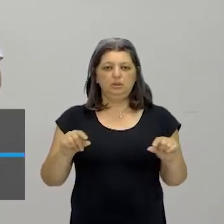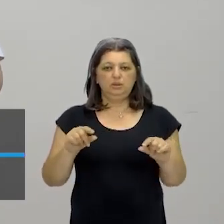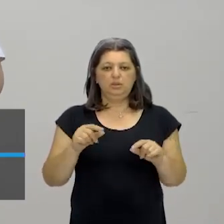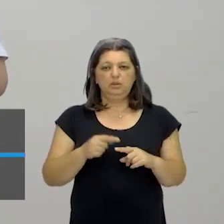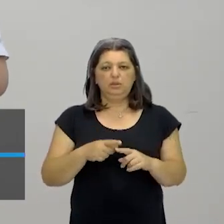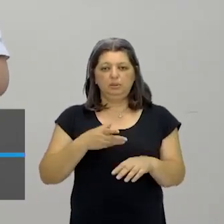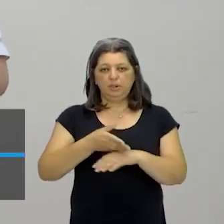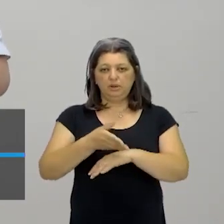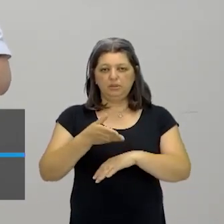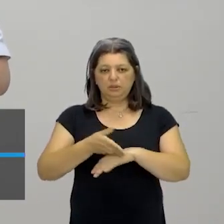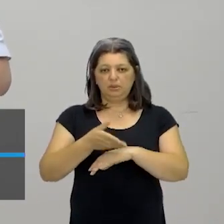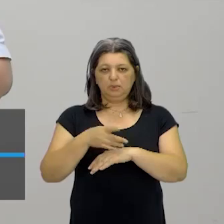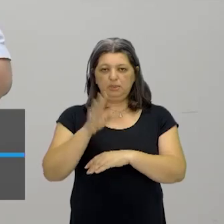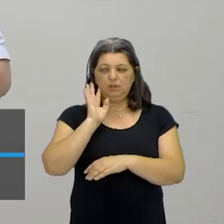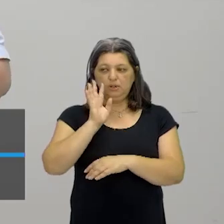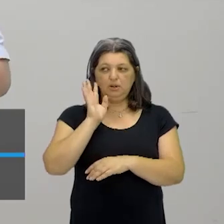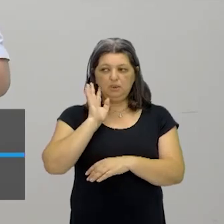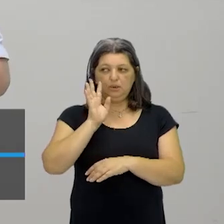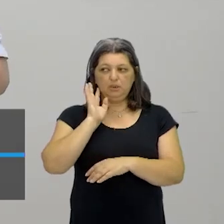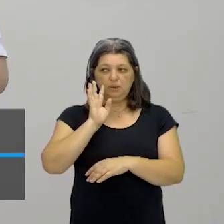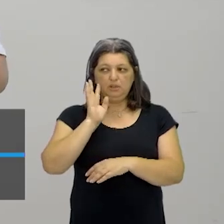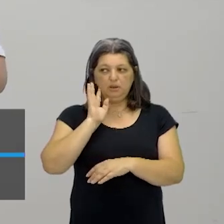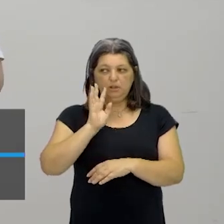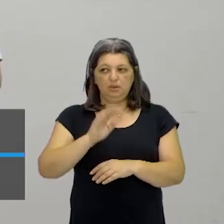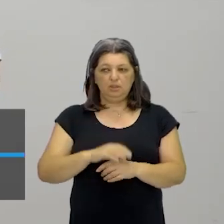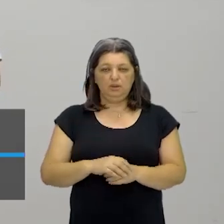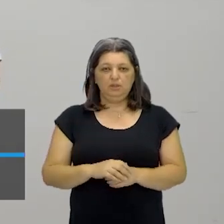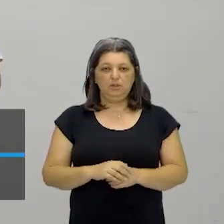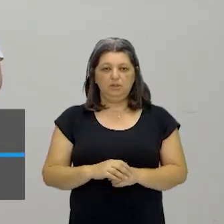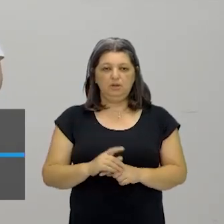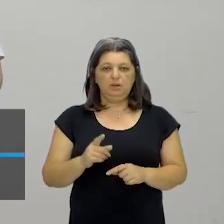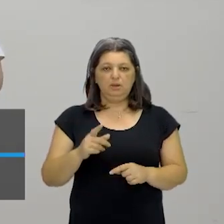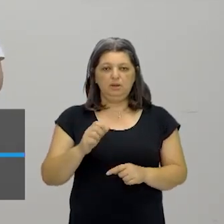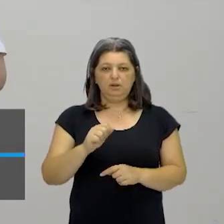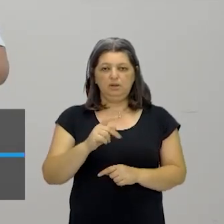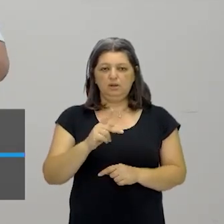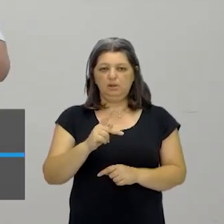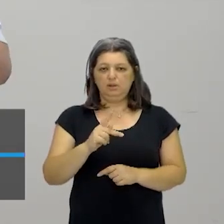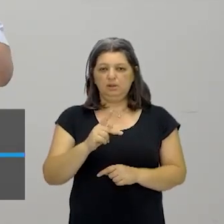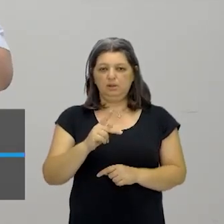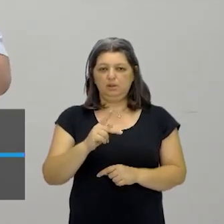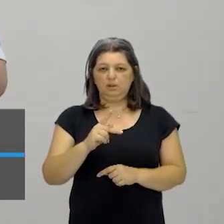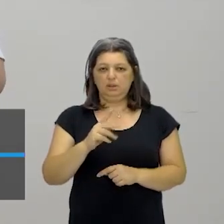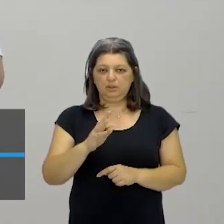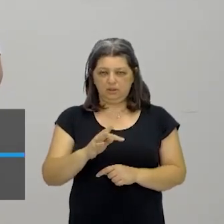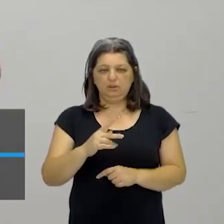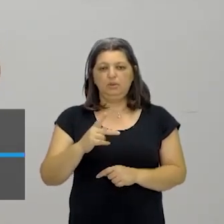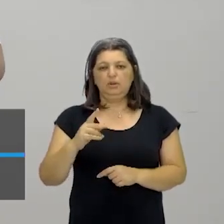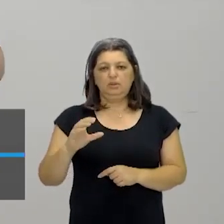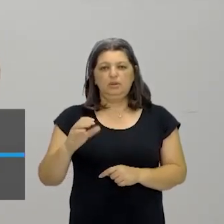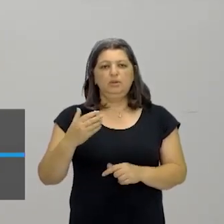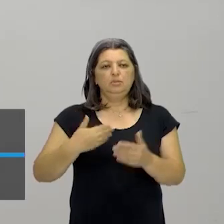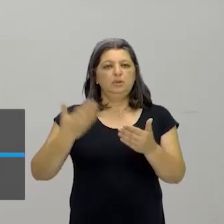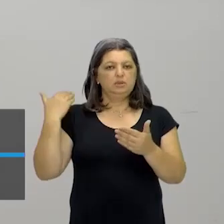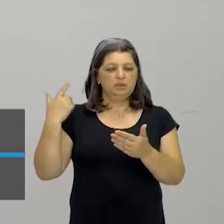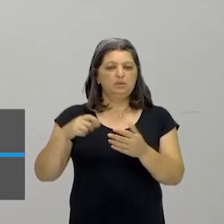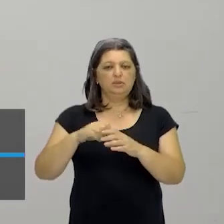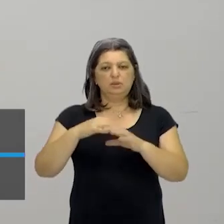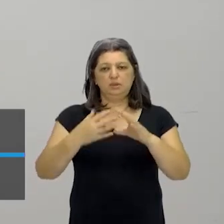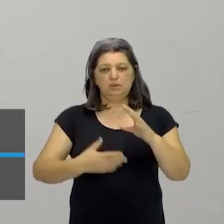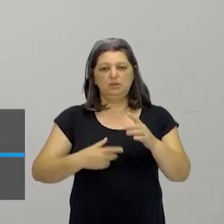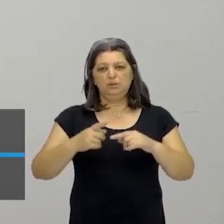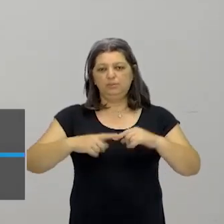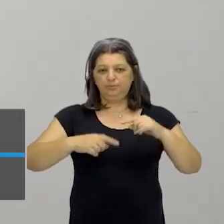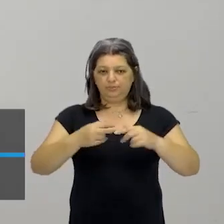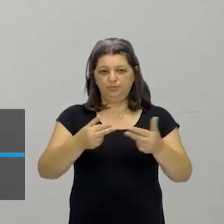Participem Está bem legal o curso Na aula passada, no ATPC passado Foi mostrado para a gente as características do